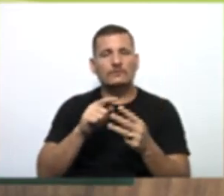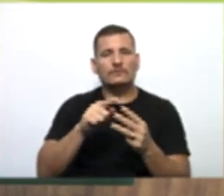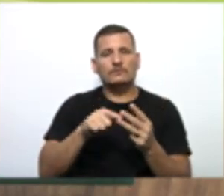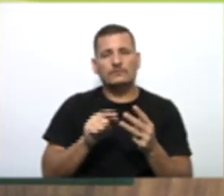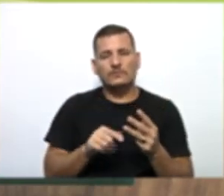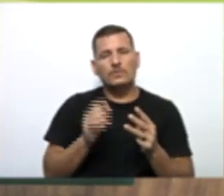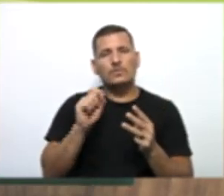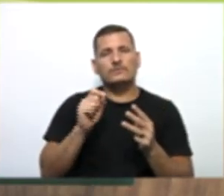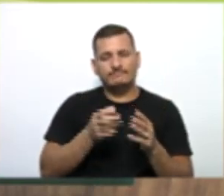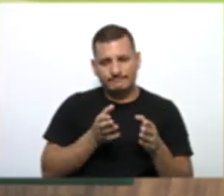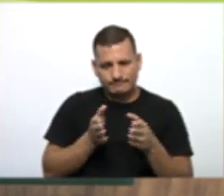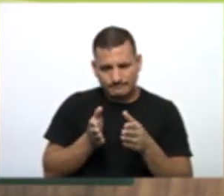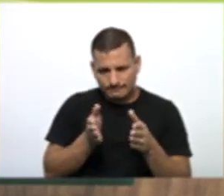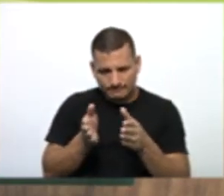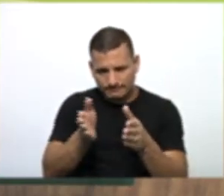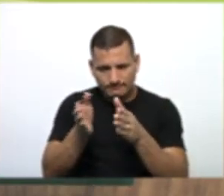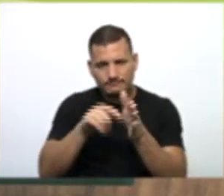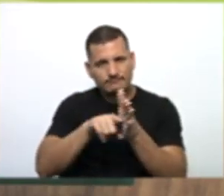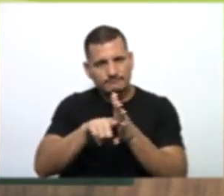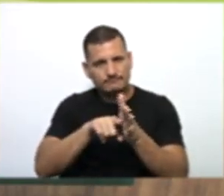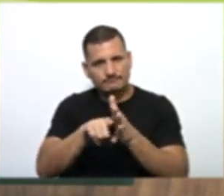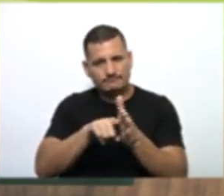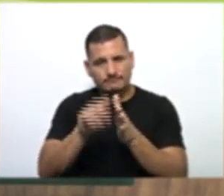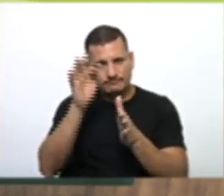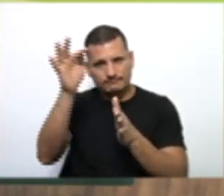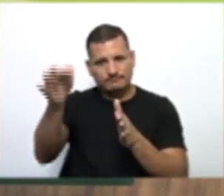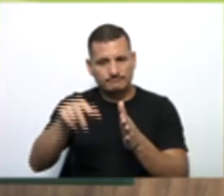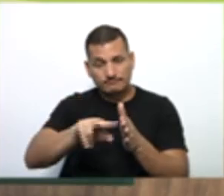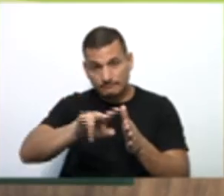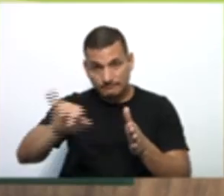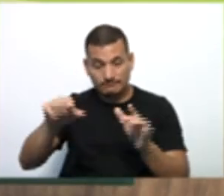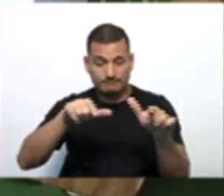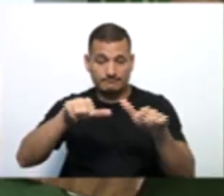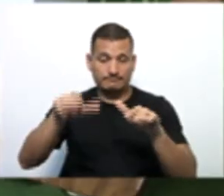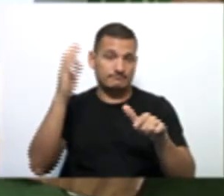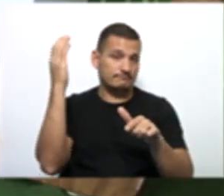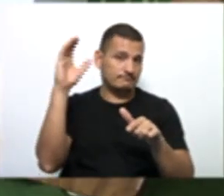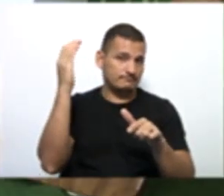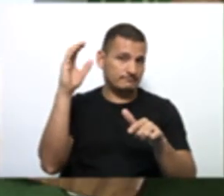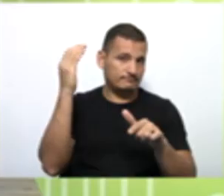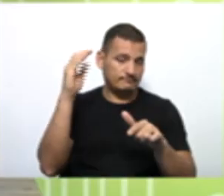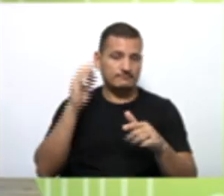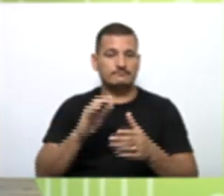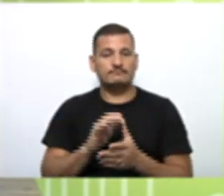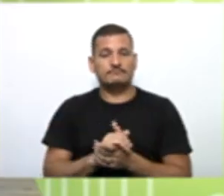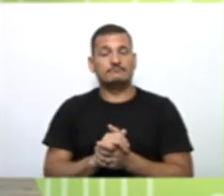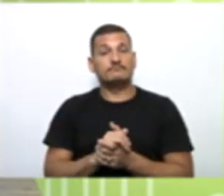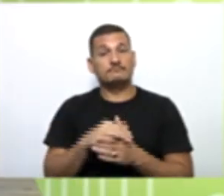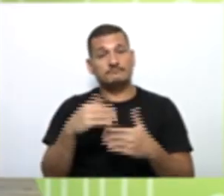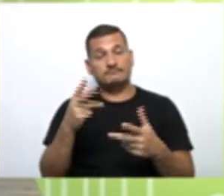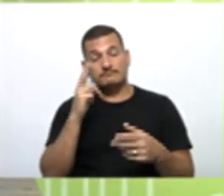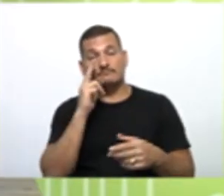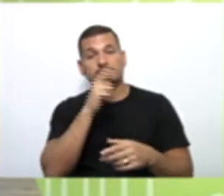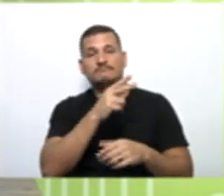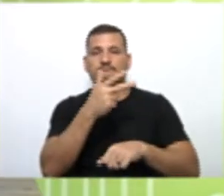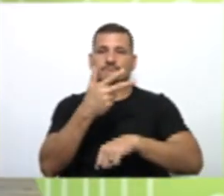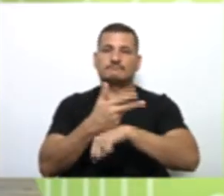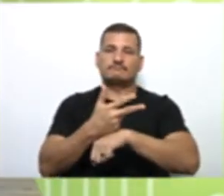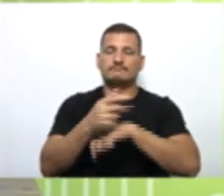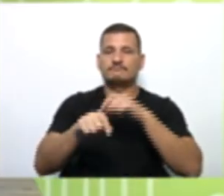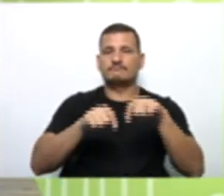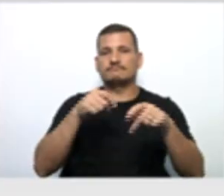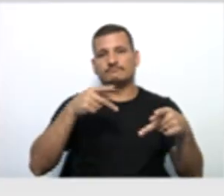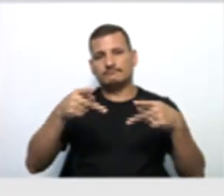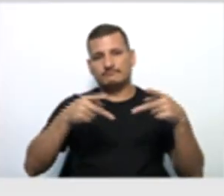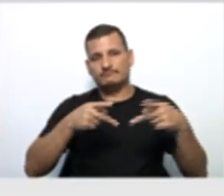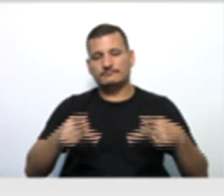minha pesquisa de campo, que futuramente vai resultar num trabalho científico. Isso mesmo. Vamos ver uma externa sobre o que é um projeto?